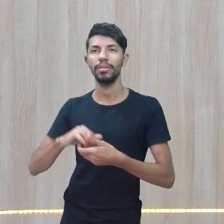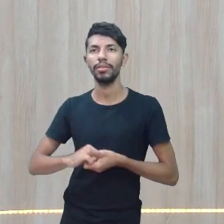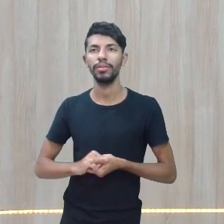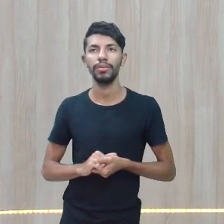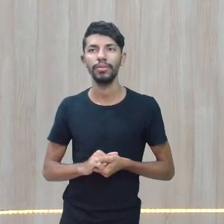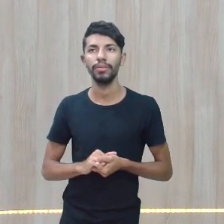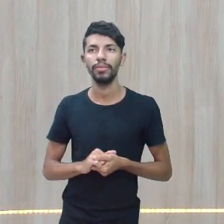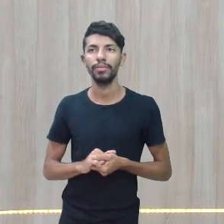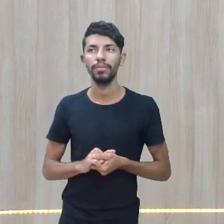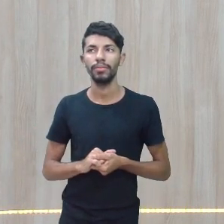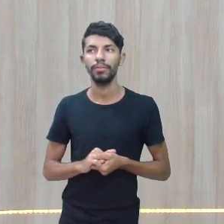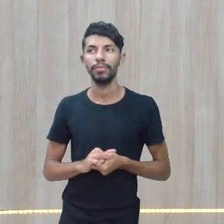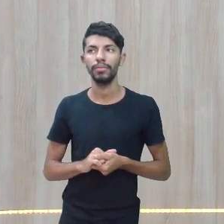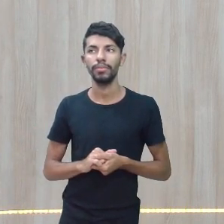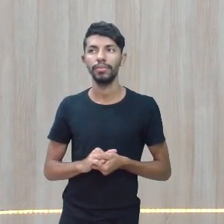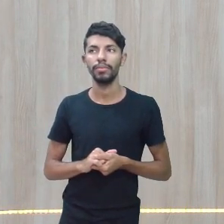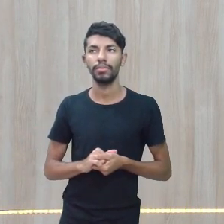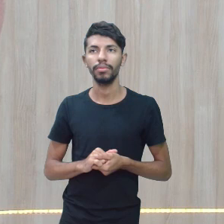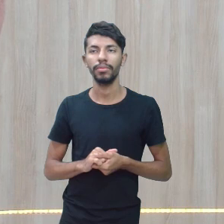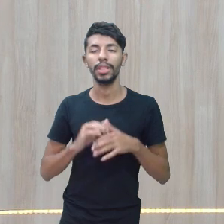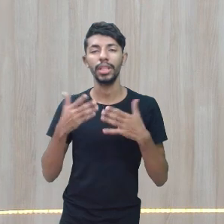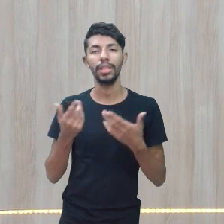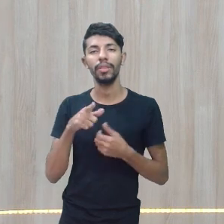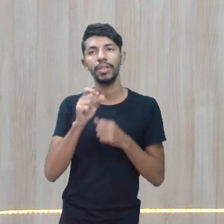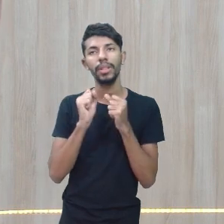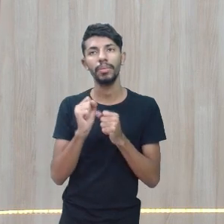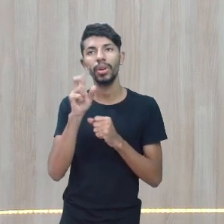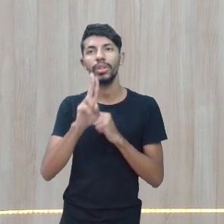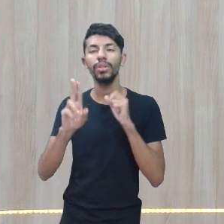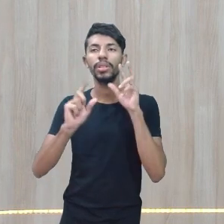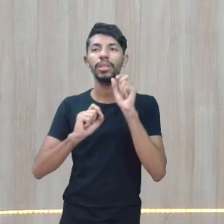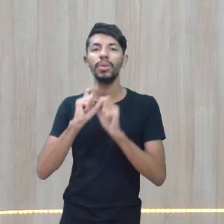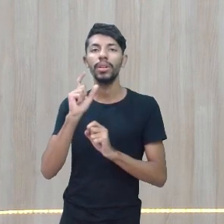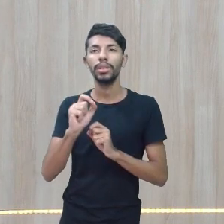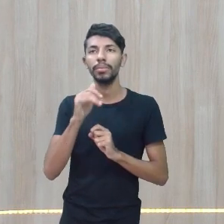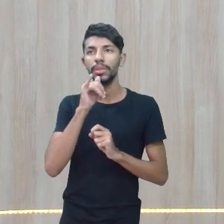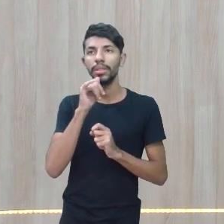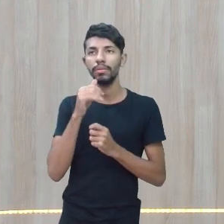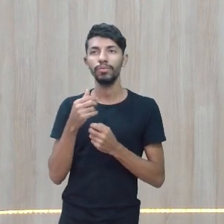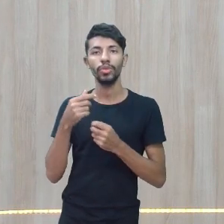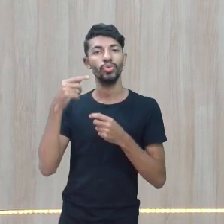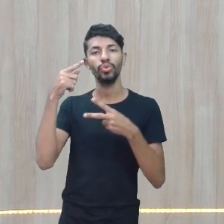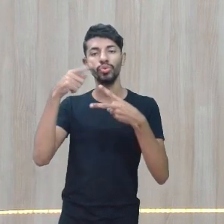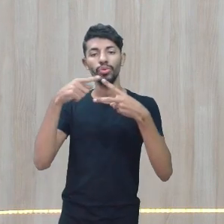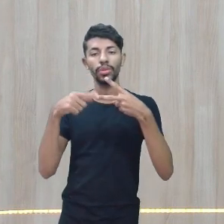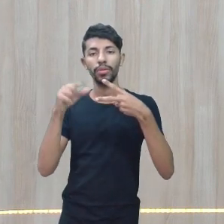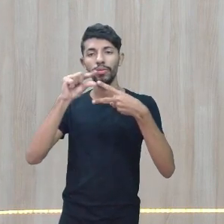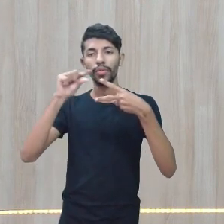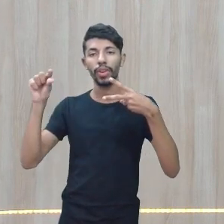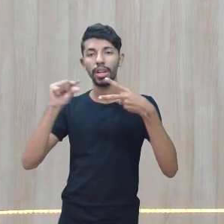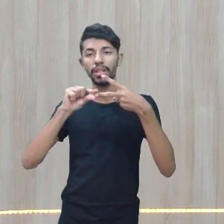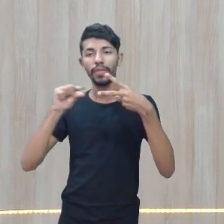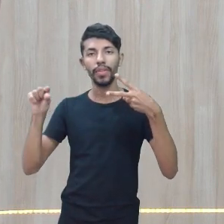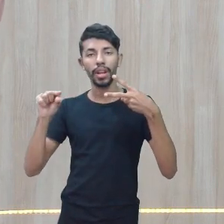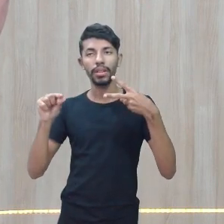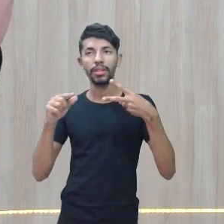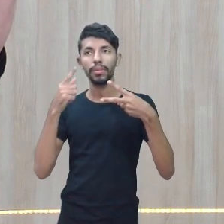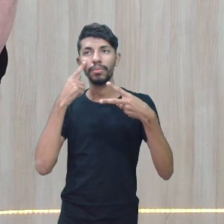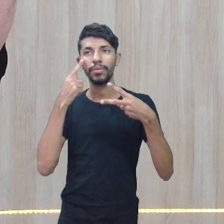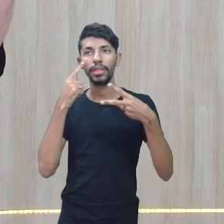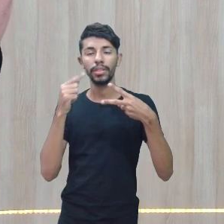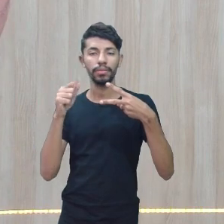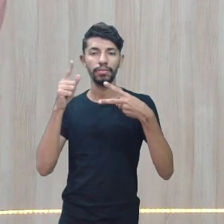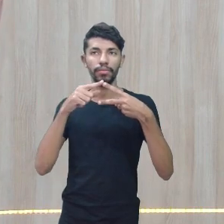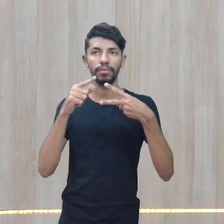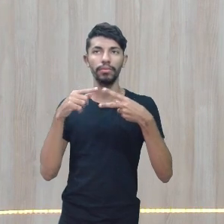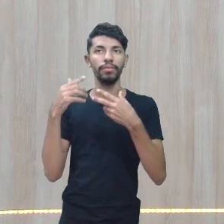São 3 horas. Então, você pode usar, não é? Estas duas expressões, não é? São, não é? Em